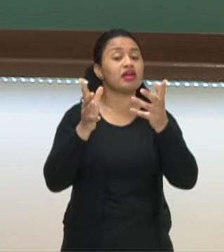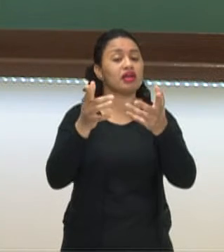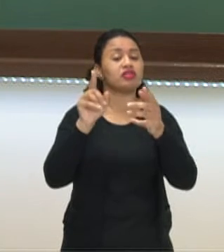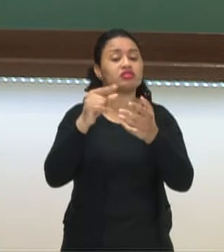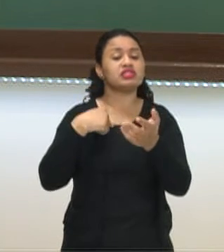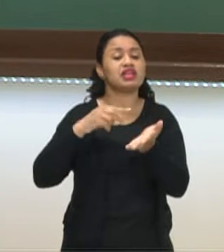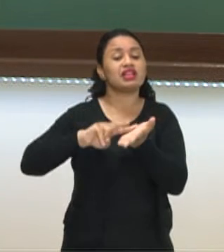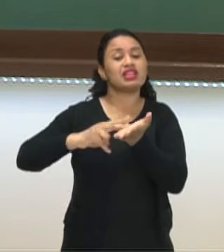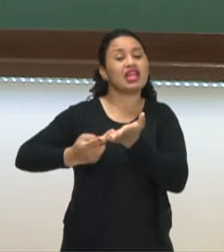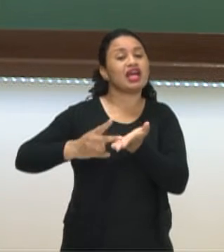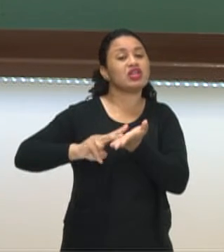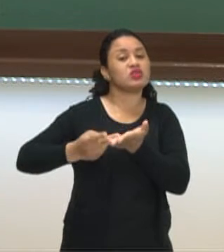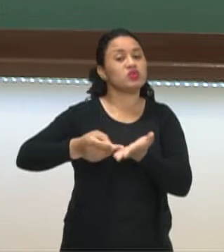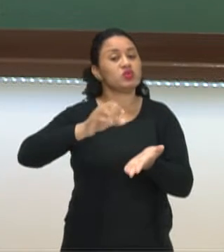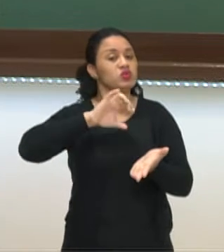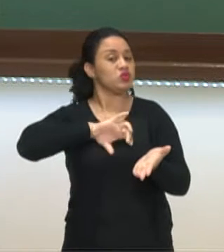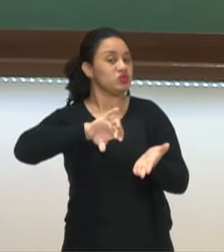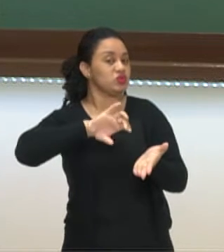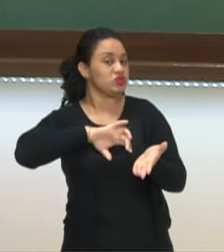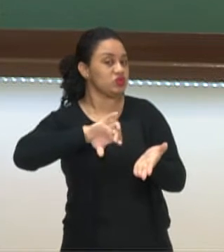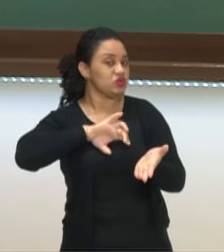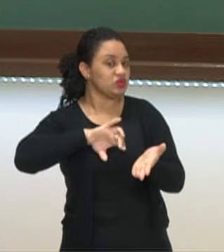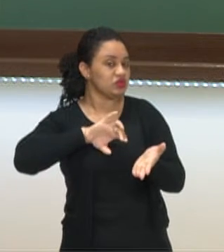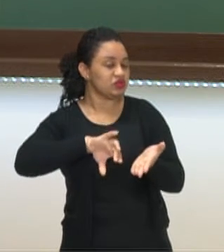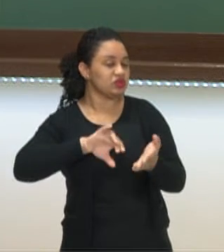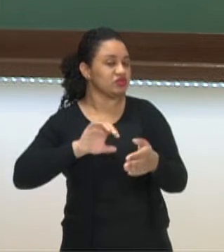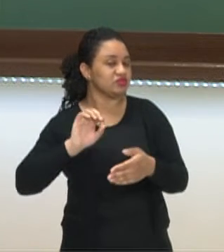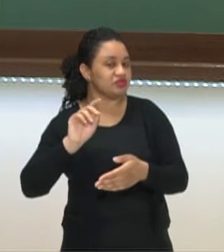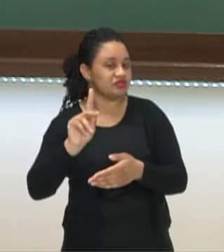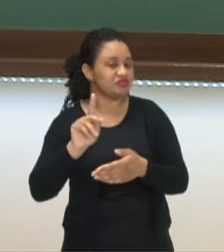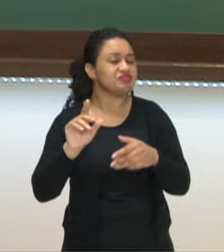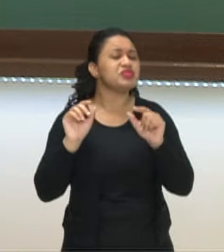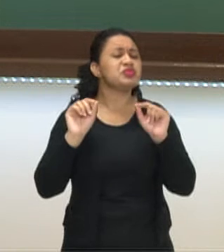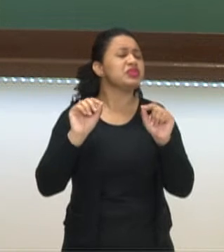você traduza essas perguntas.